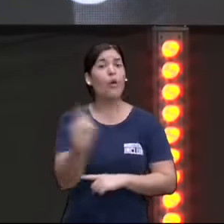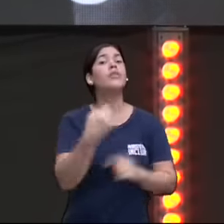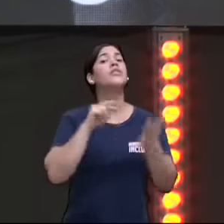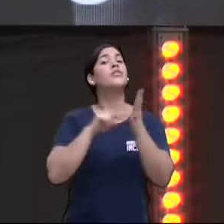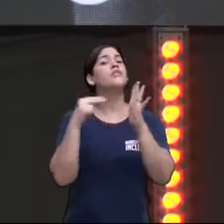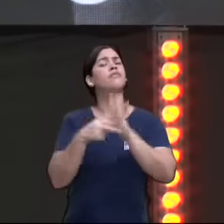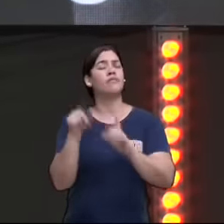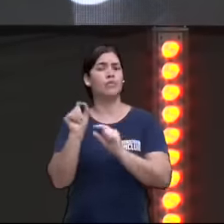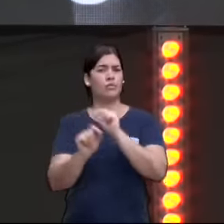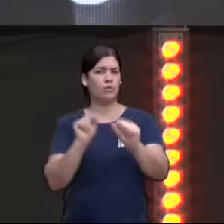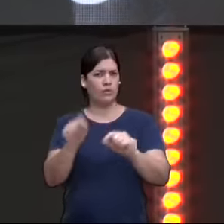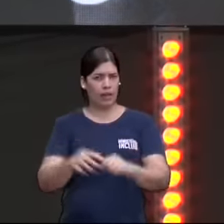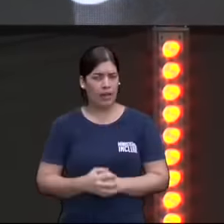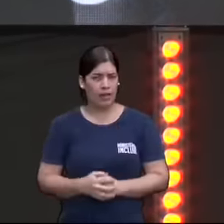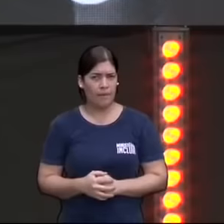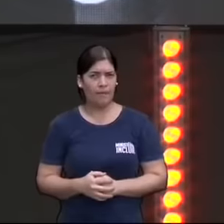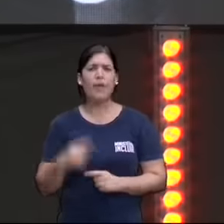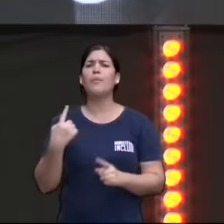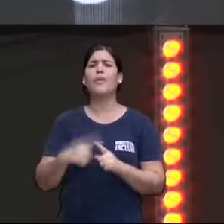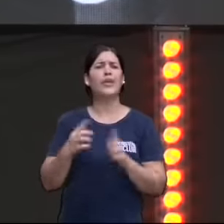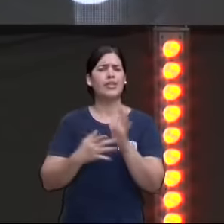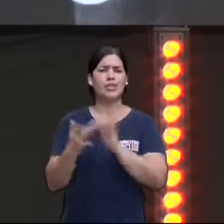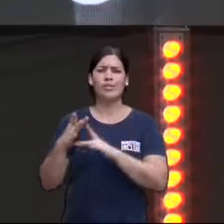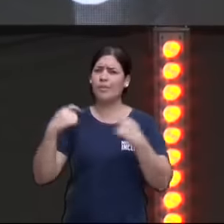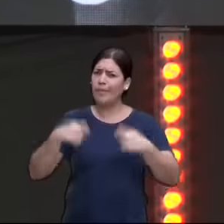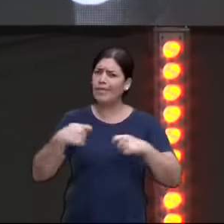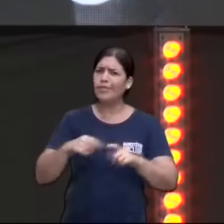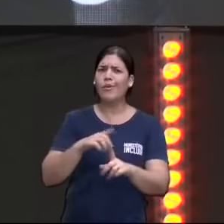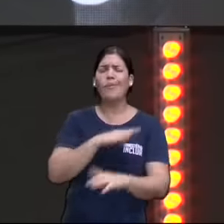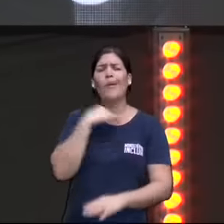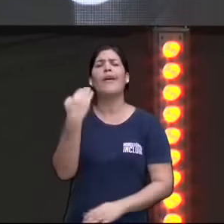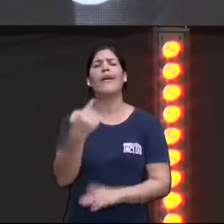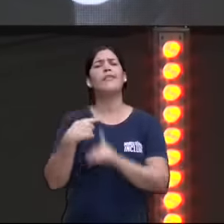dizer? Por que que ele teve que morrer?